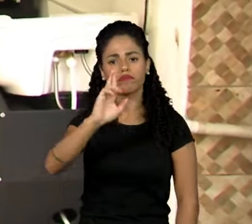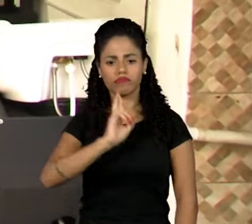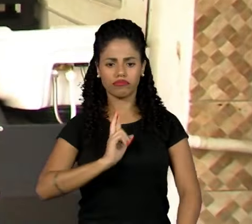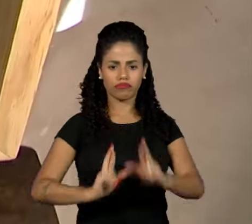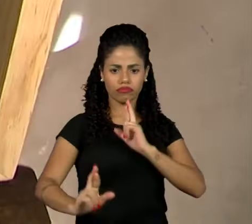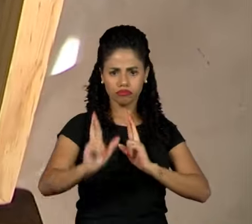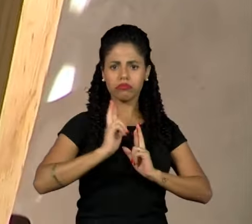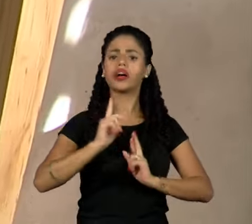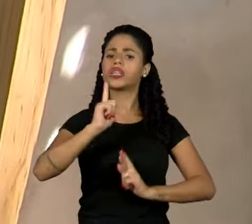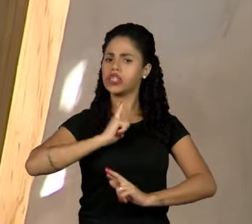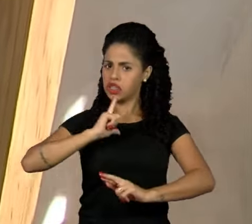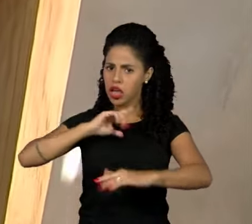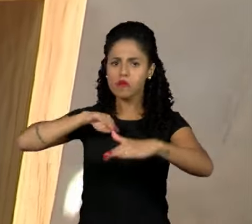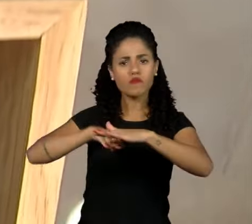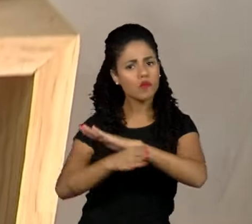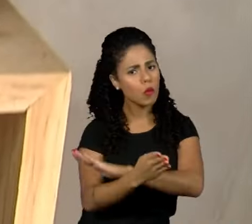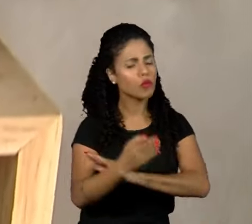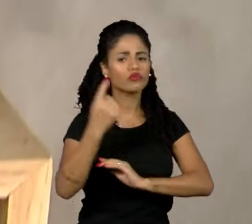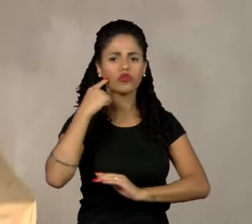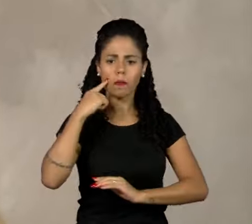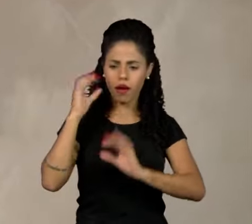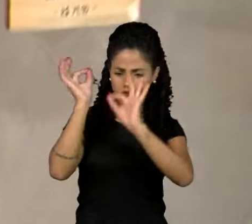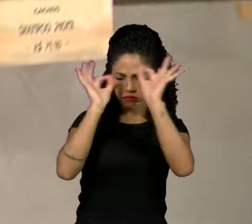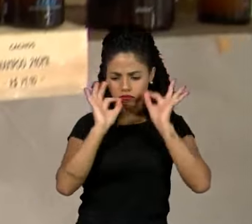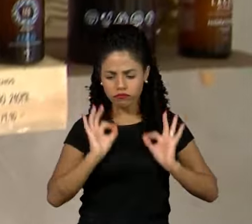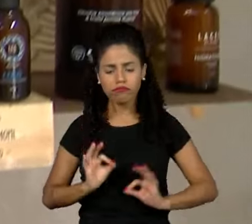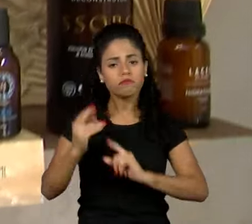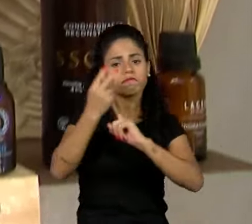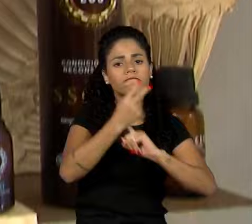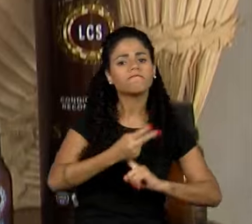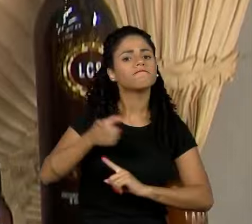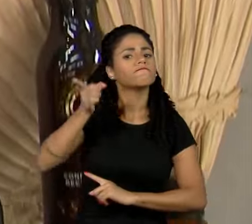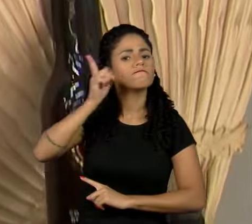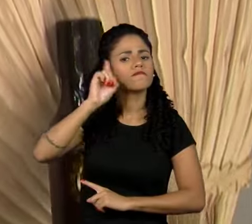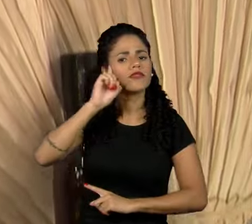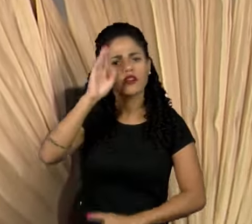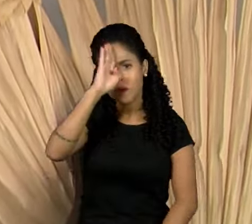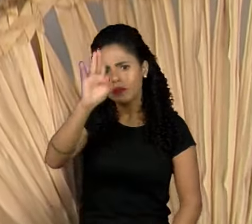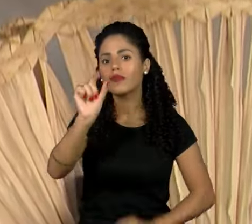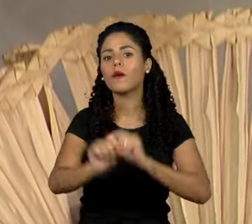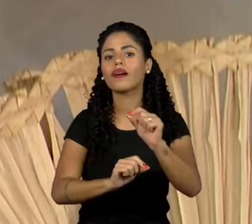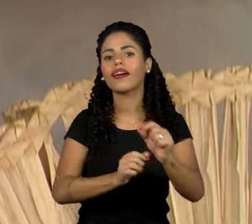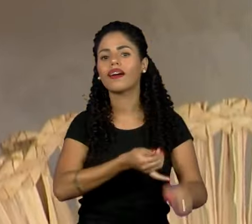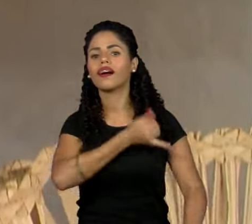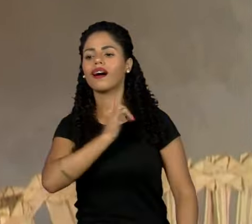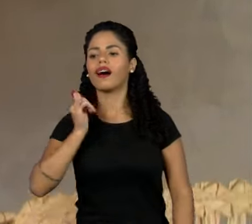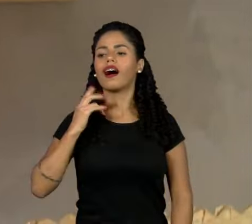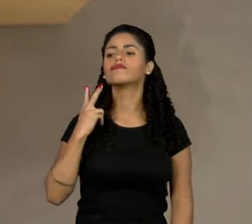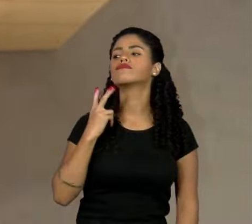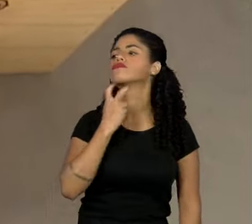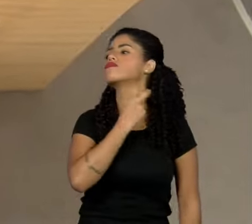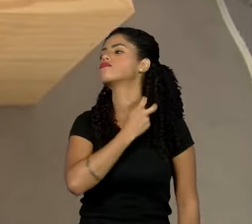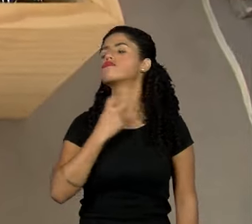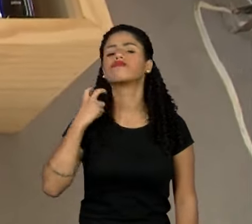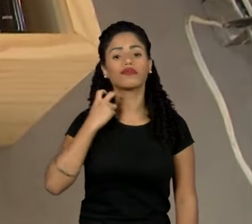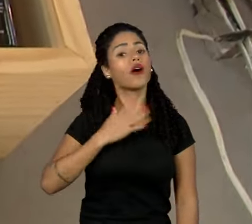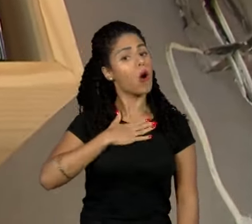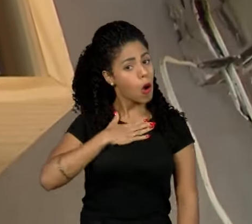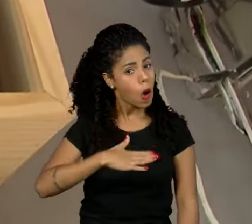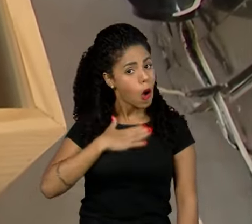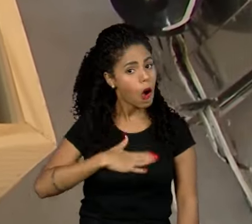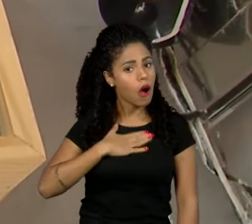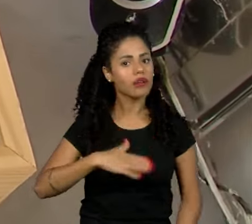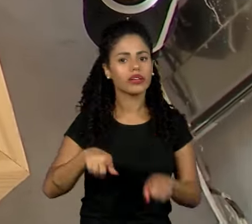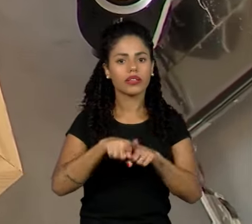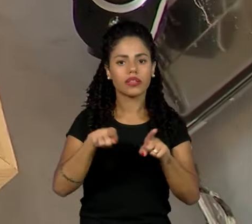de beleza. E dentre esses rituais de beleza, o principal é a utilização de perfume, da perfumaria. Em seguida, vem o cuidado